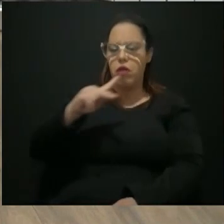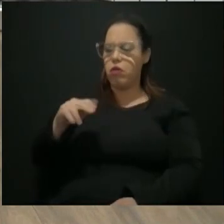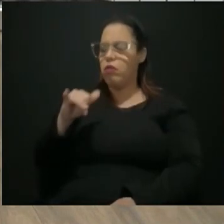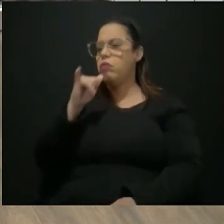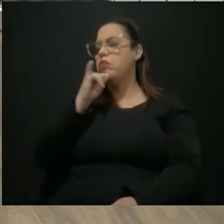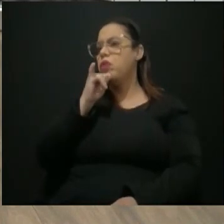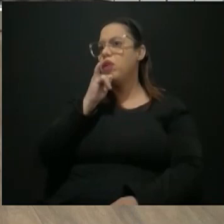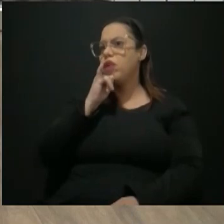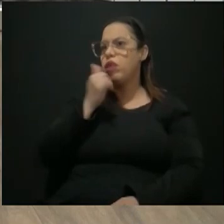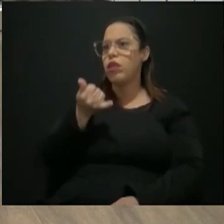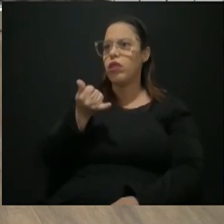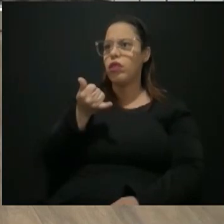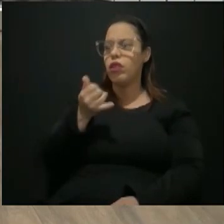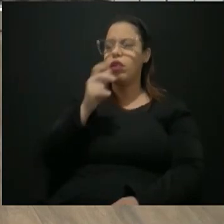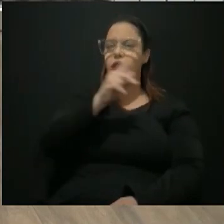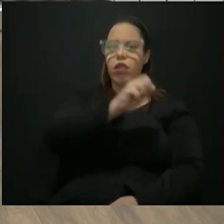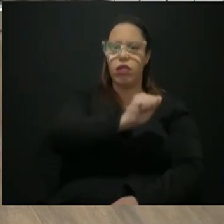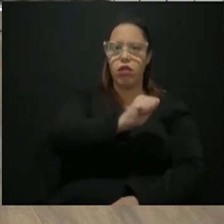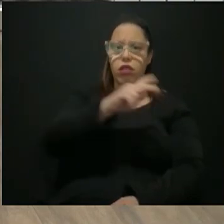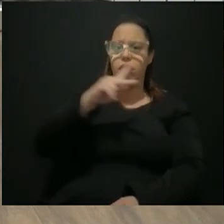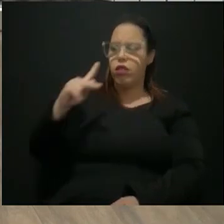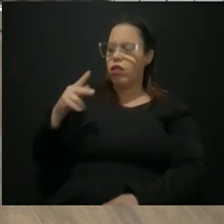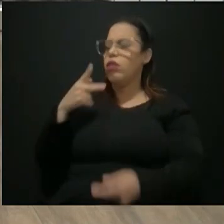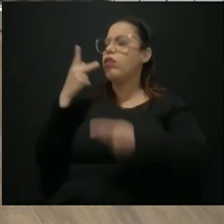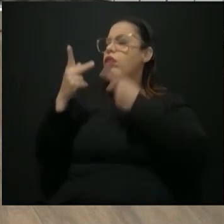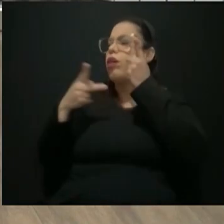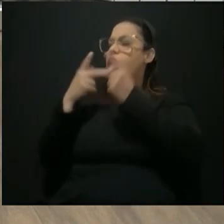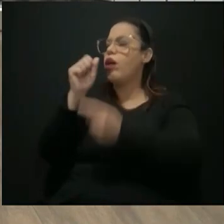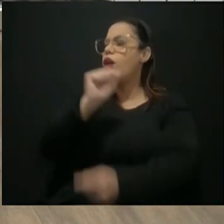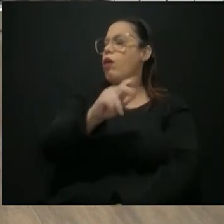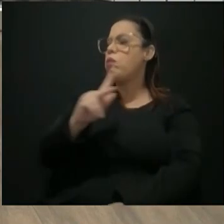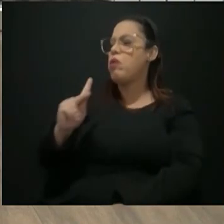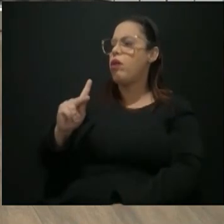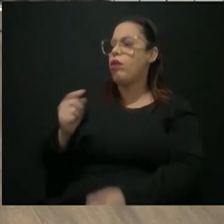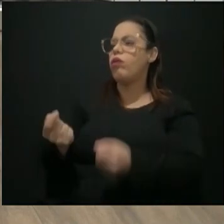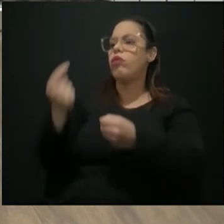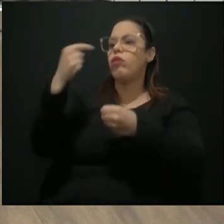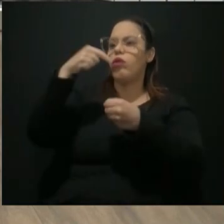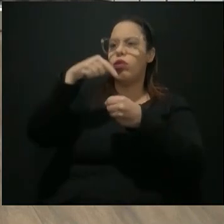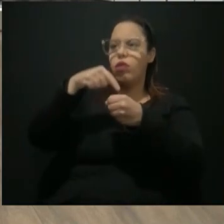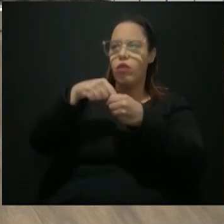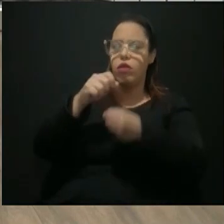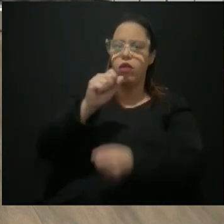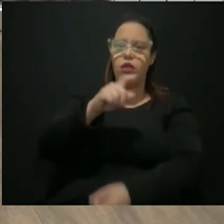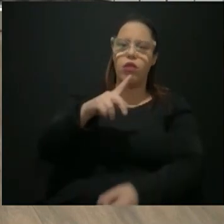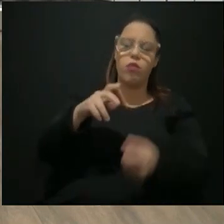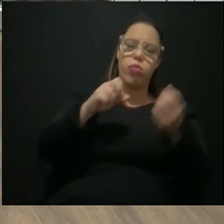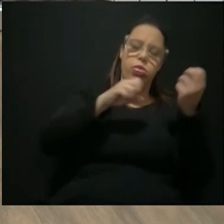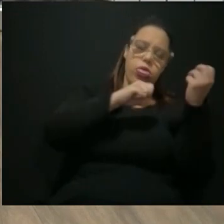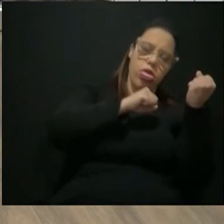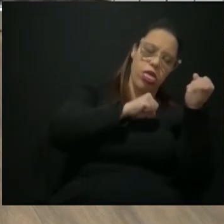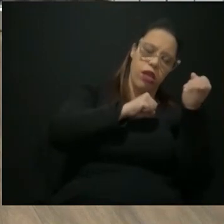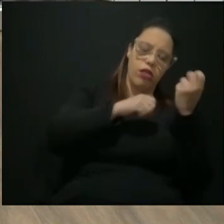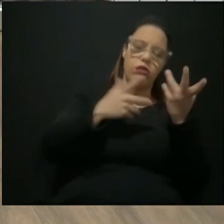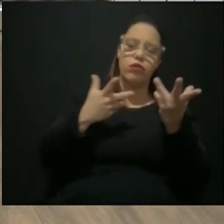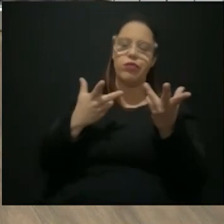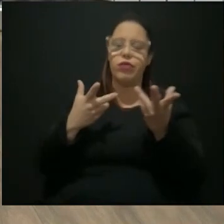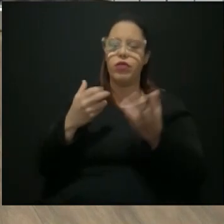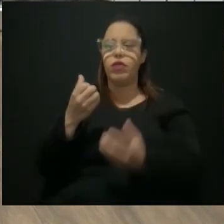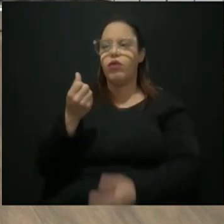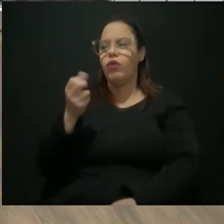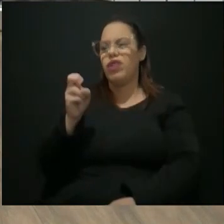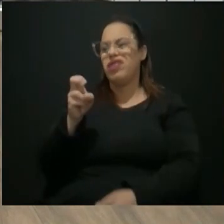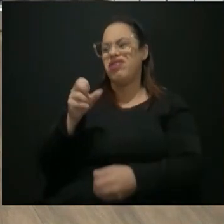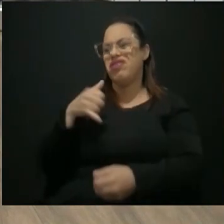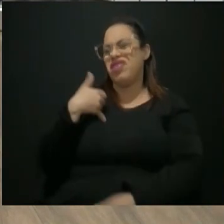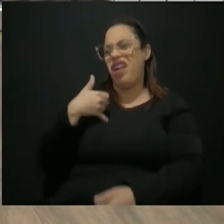disse aposentar, nós conversamos aqui, aposentar, voltar aos seus aposentos. Poxa vida, fiz 65 anos, eu vou me